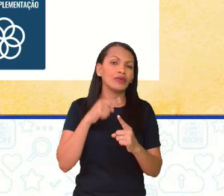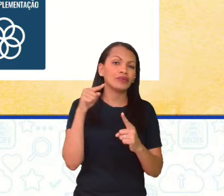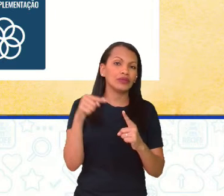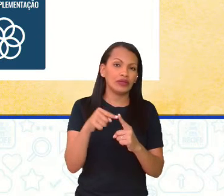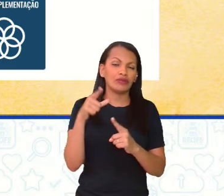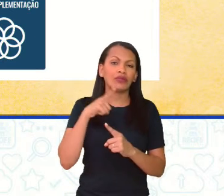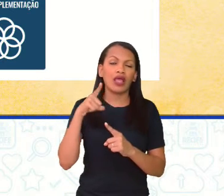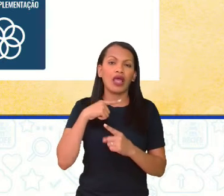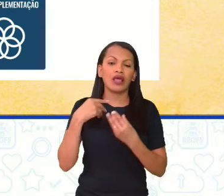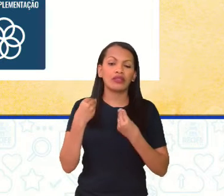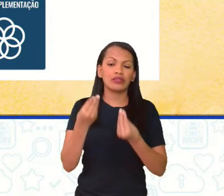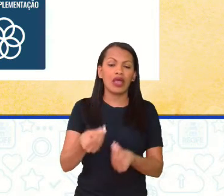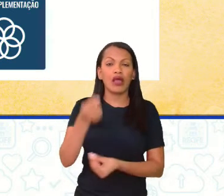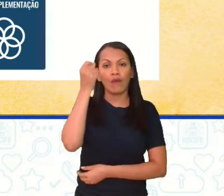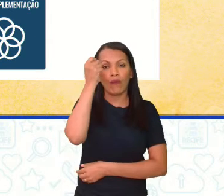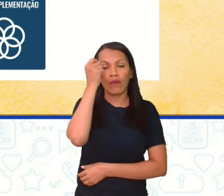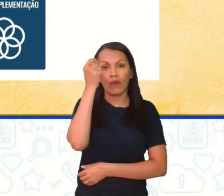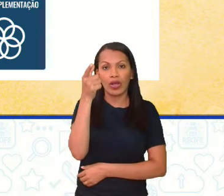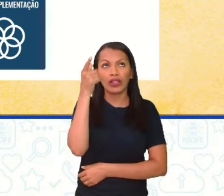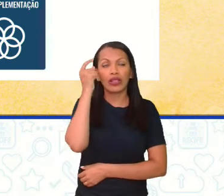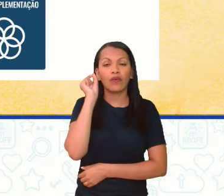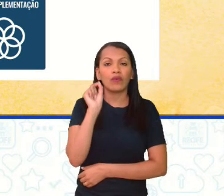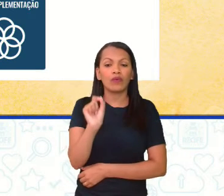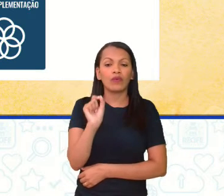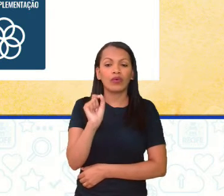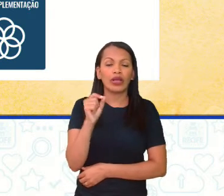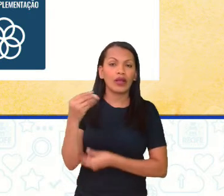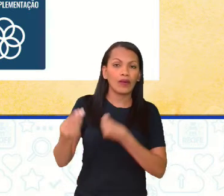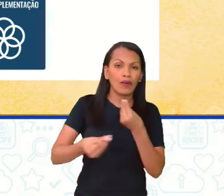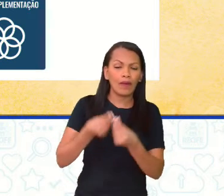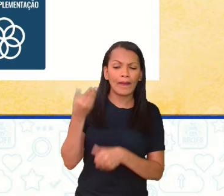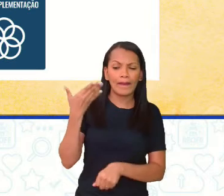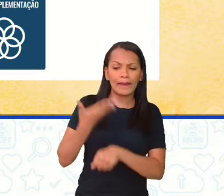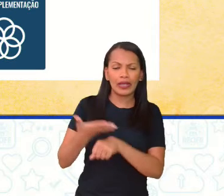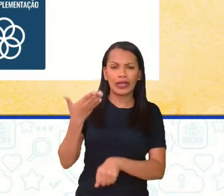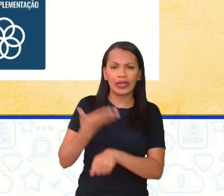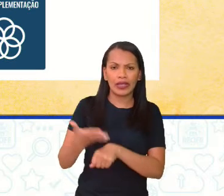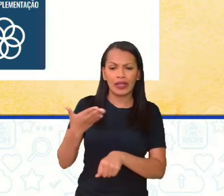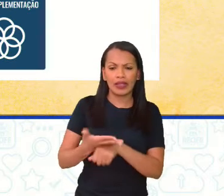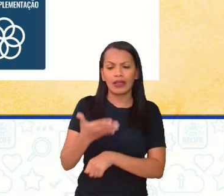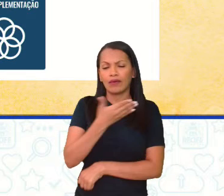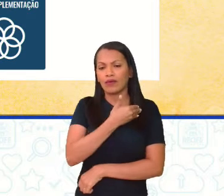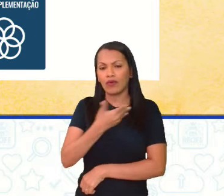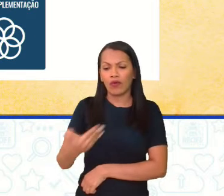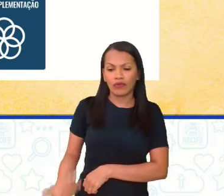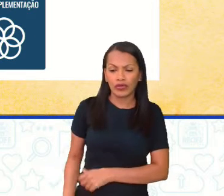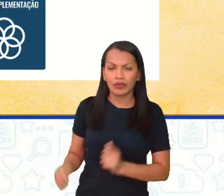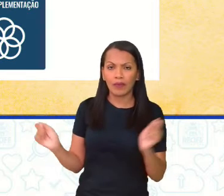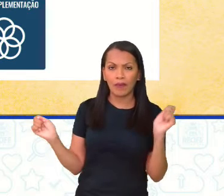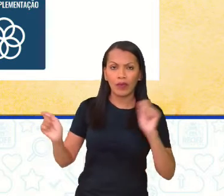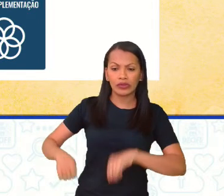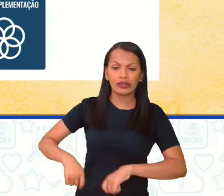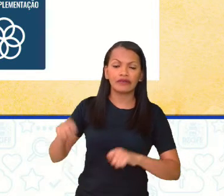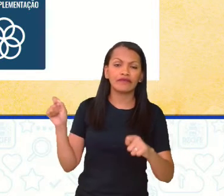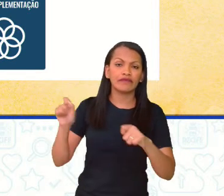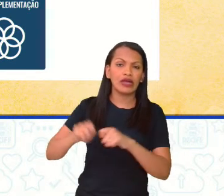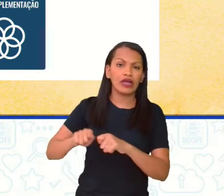ideias, né? Não só ideias, mas formas práticas dos governos tomarem medidas